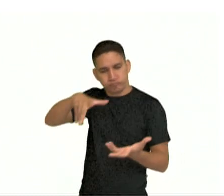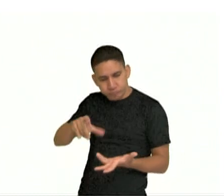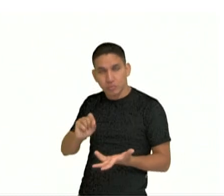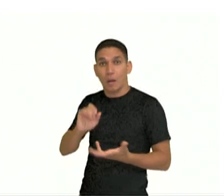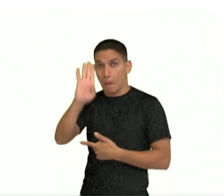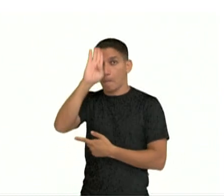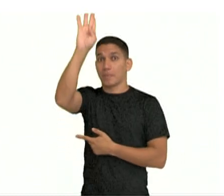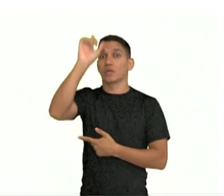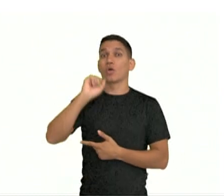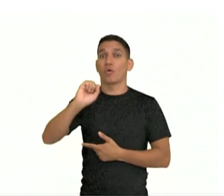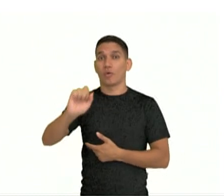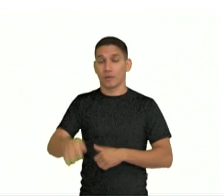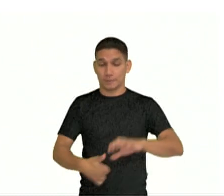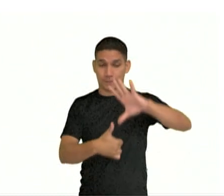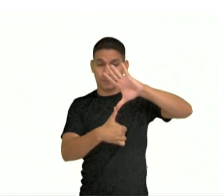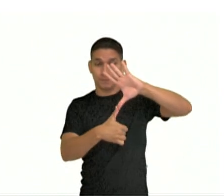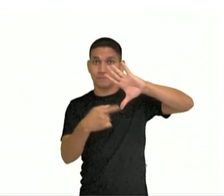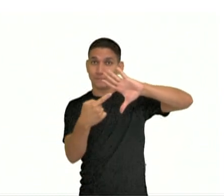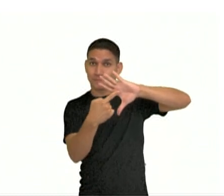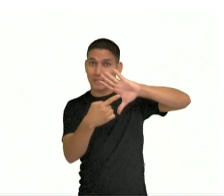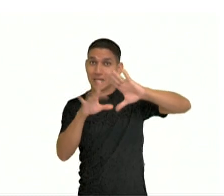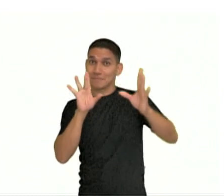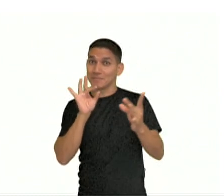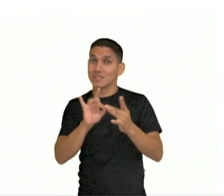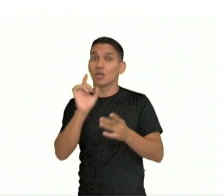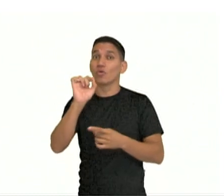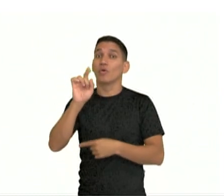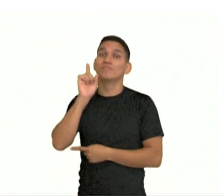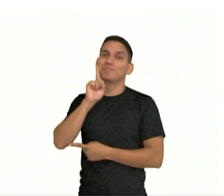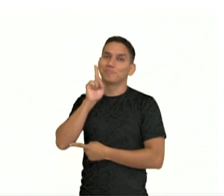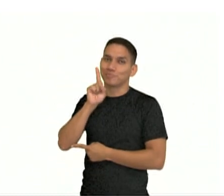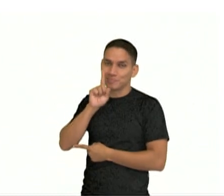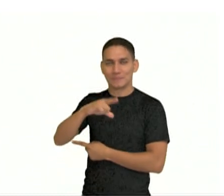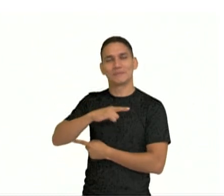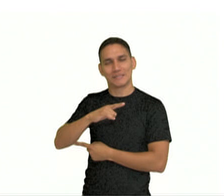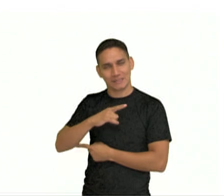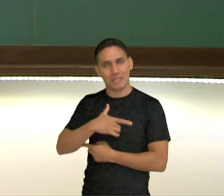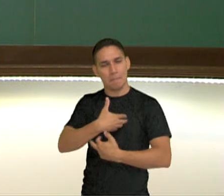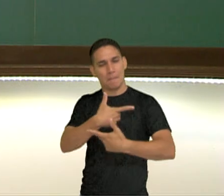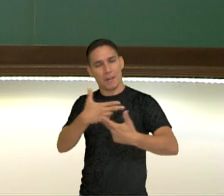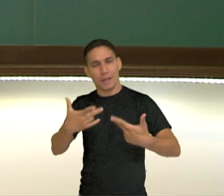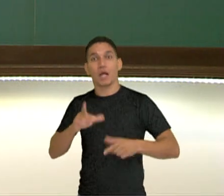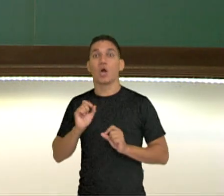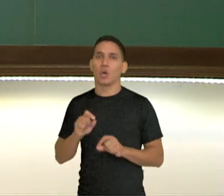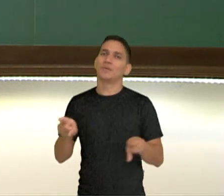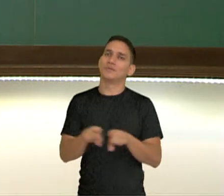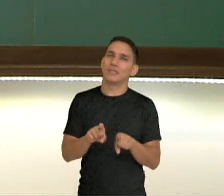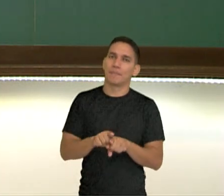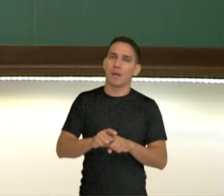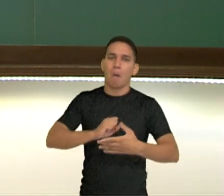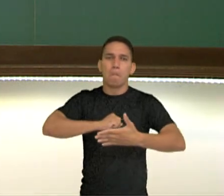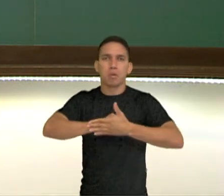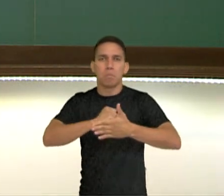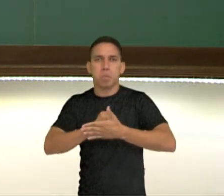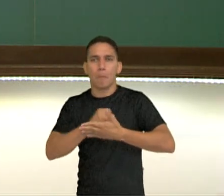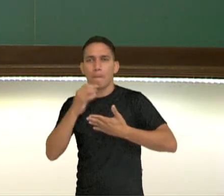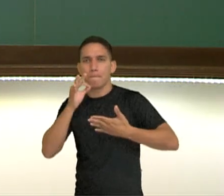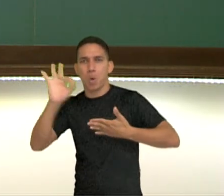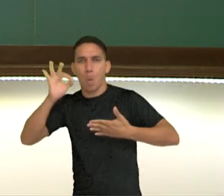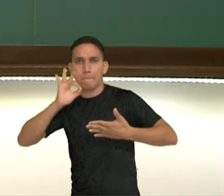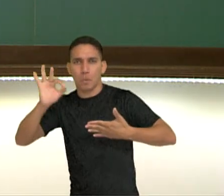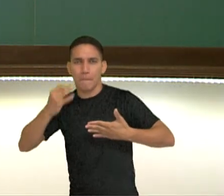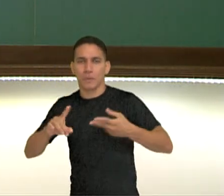na América do Norte em especial nos Estados Unidos da América Pois é além do Pit Box do rondoni